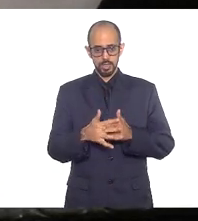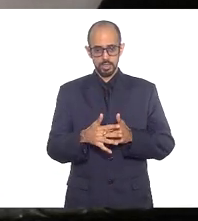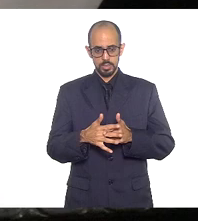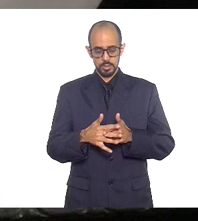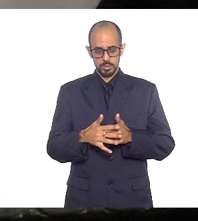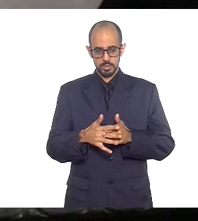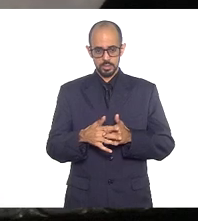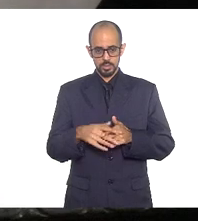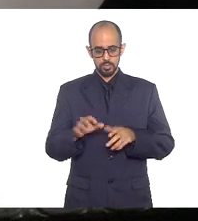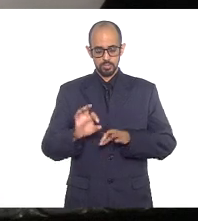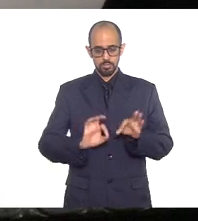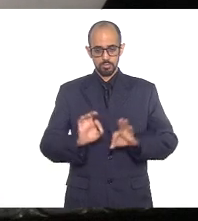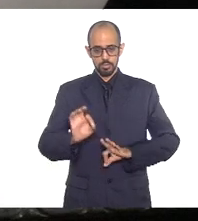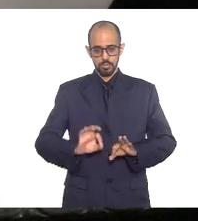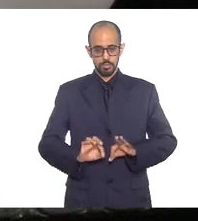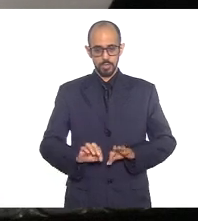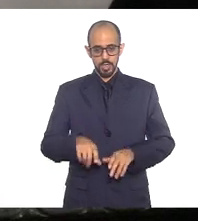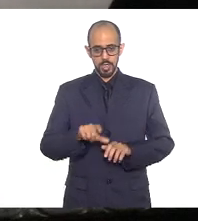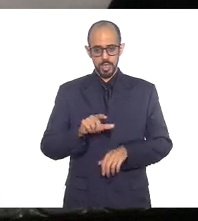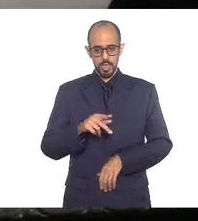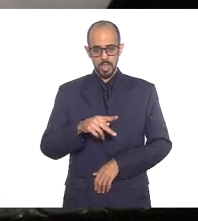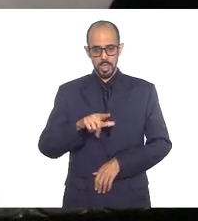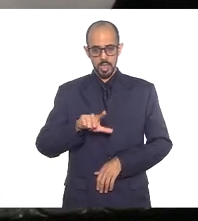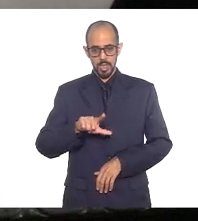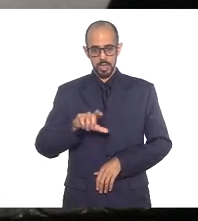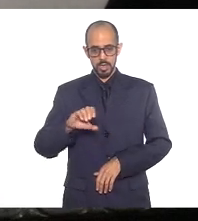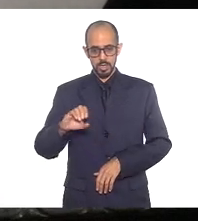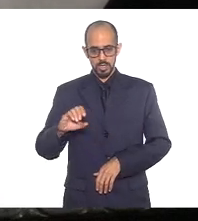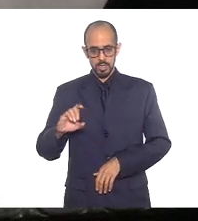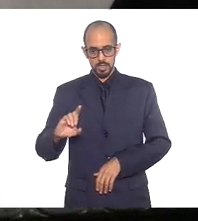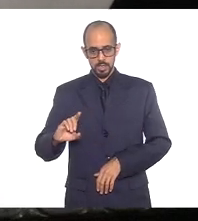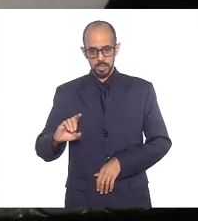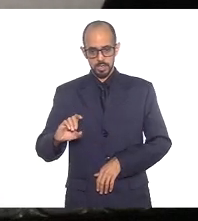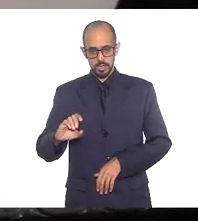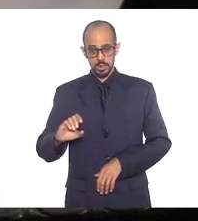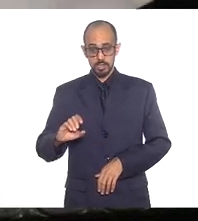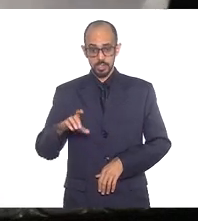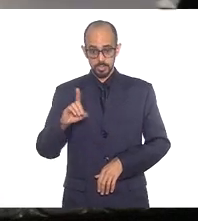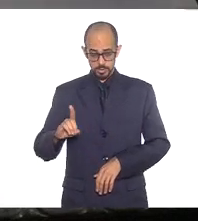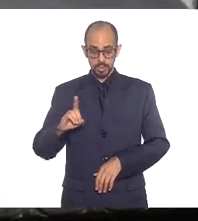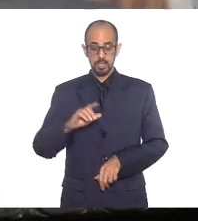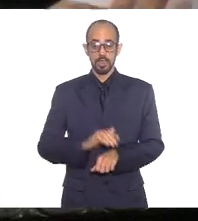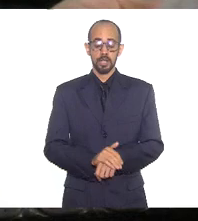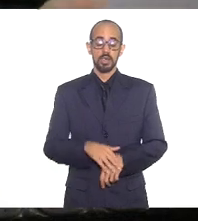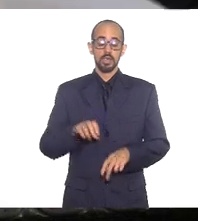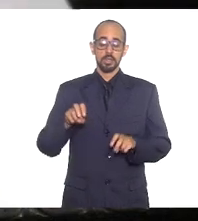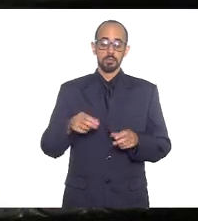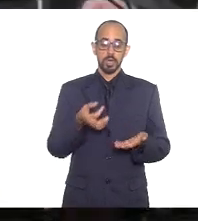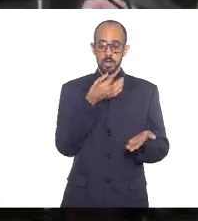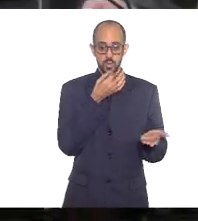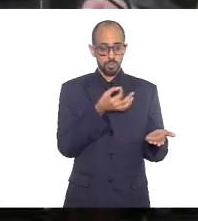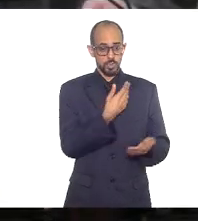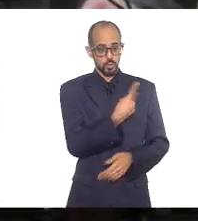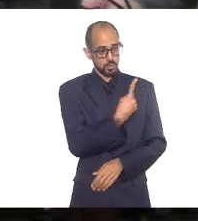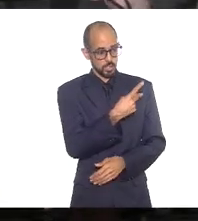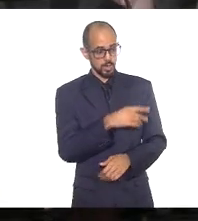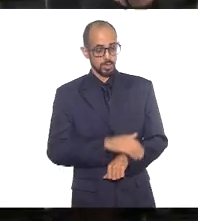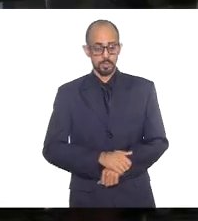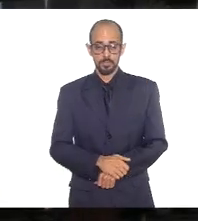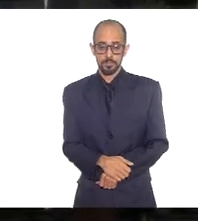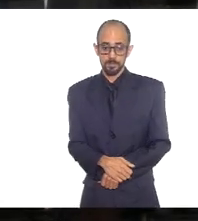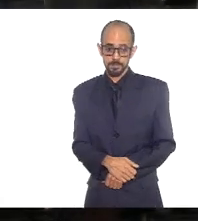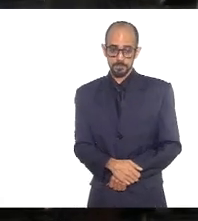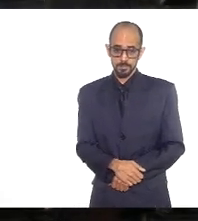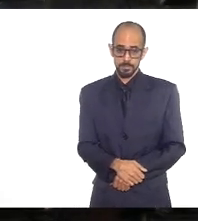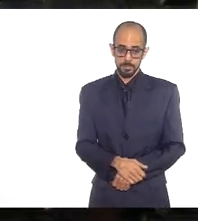lei das diretrizes orçamentárias, para que ele possa emitir seu parecer. Obrigado, deputado.